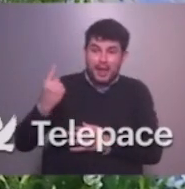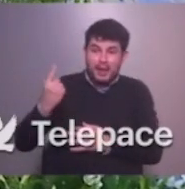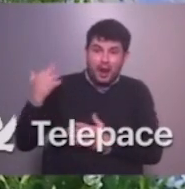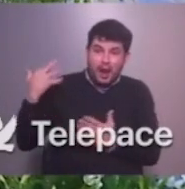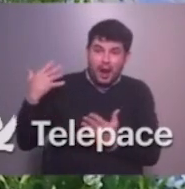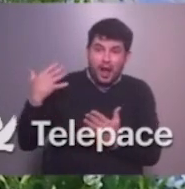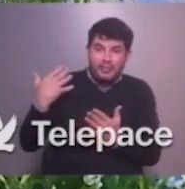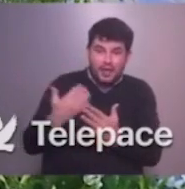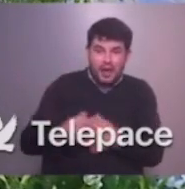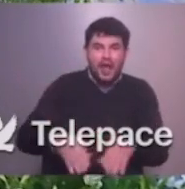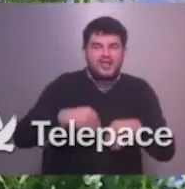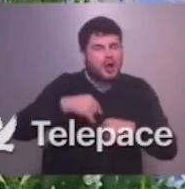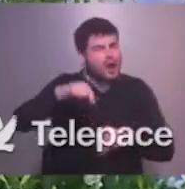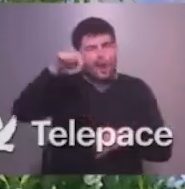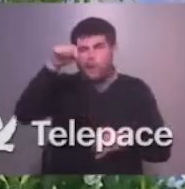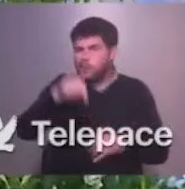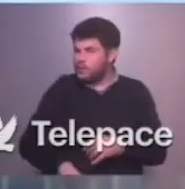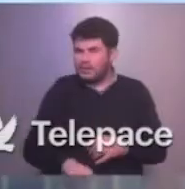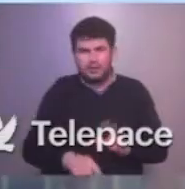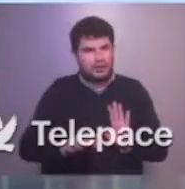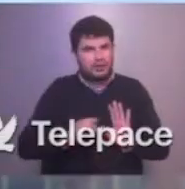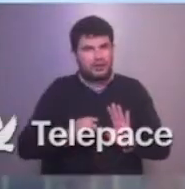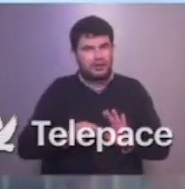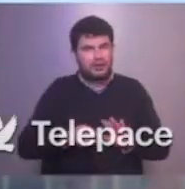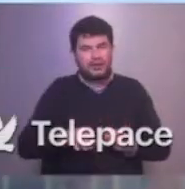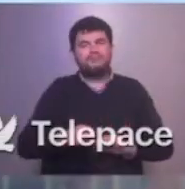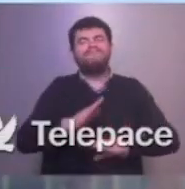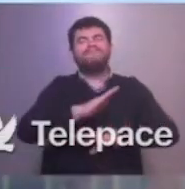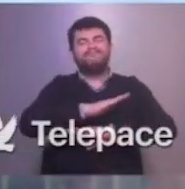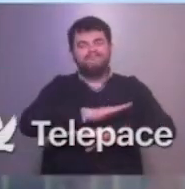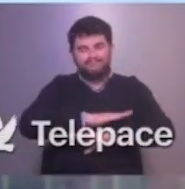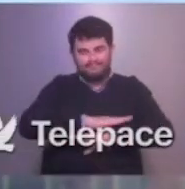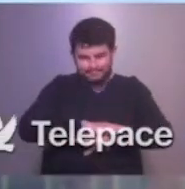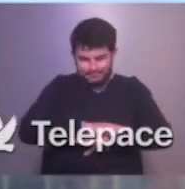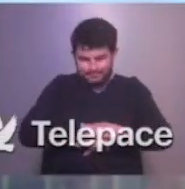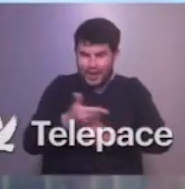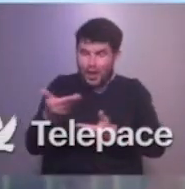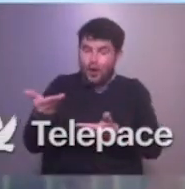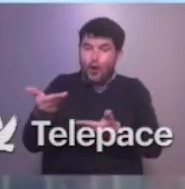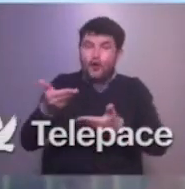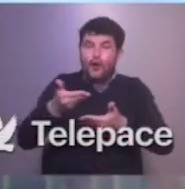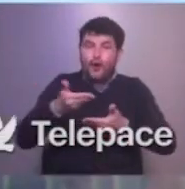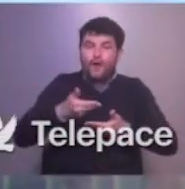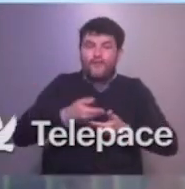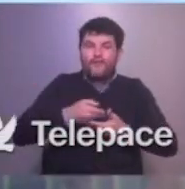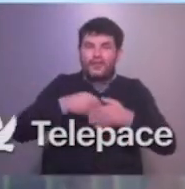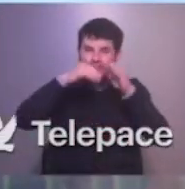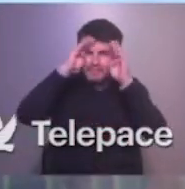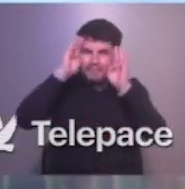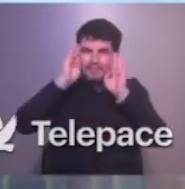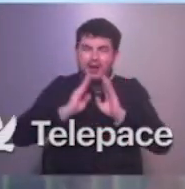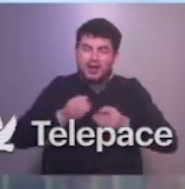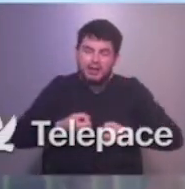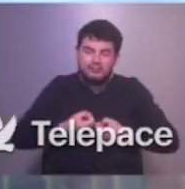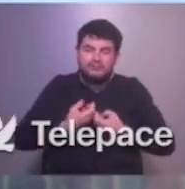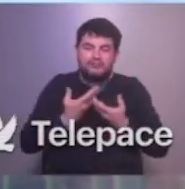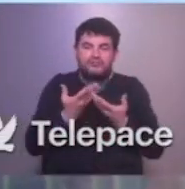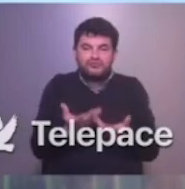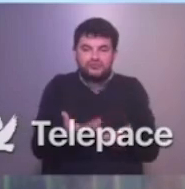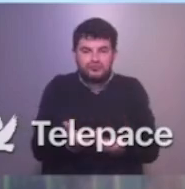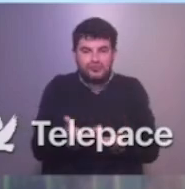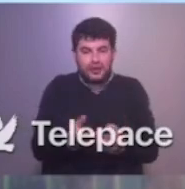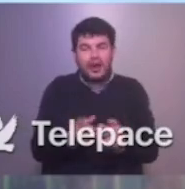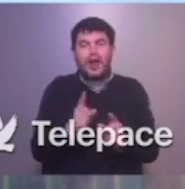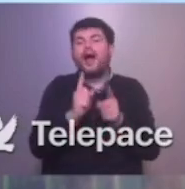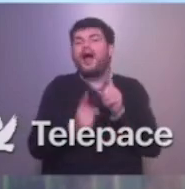aparição, aceitaram incondicionalmente o convite que Maria Santíssima lhe fez